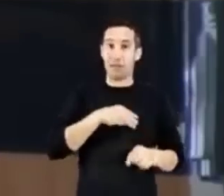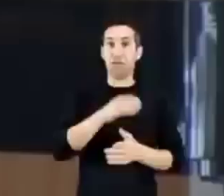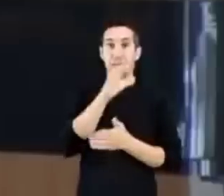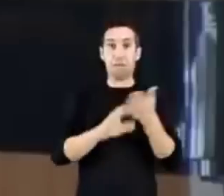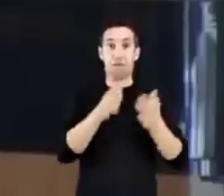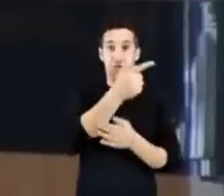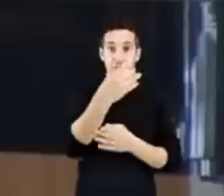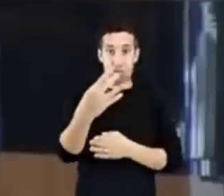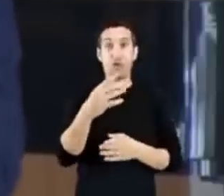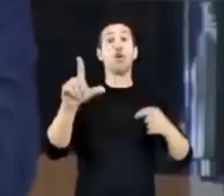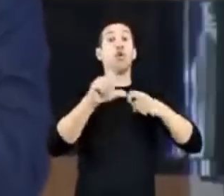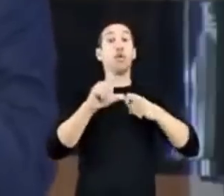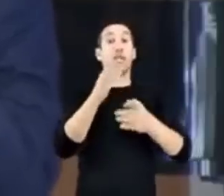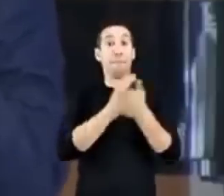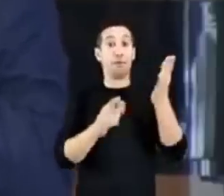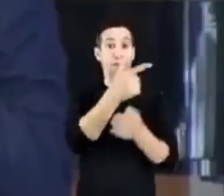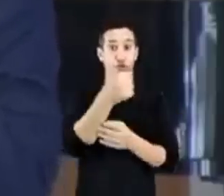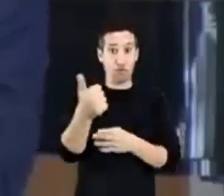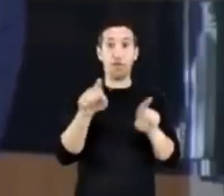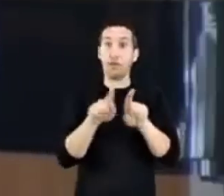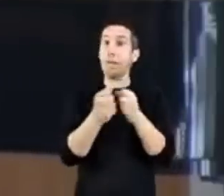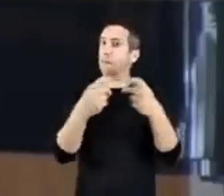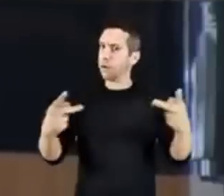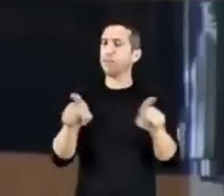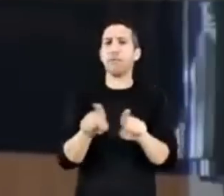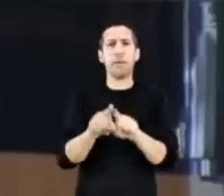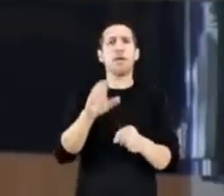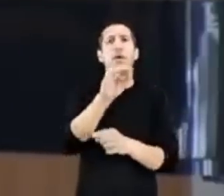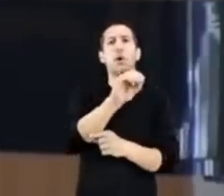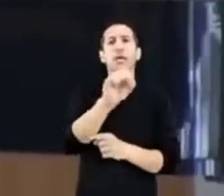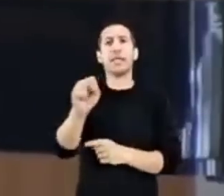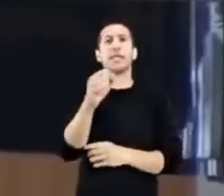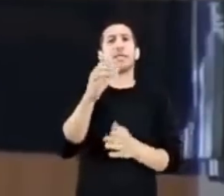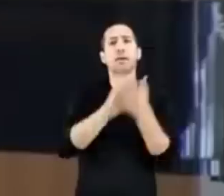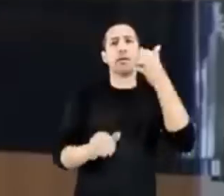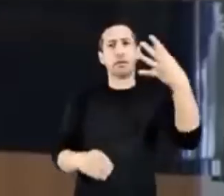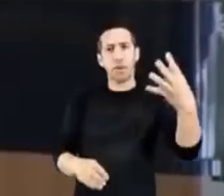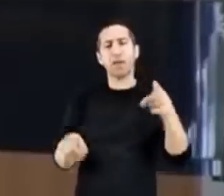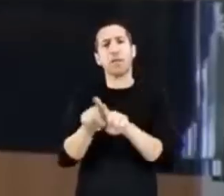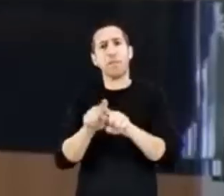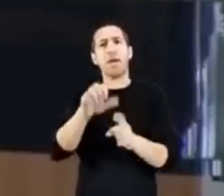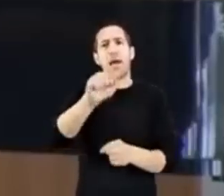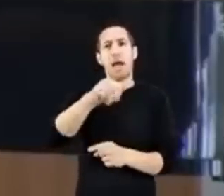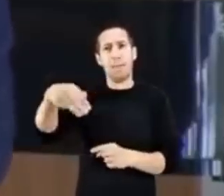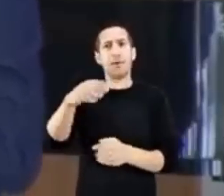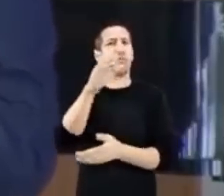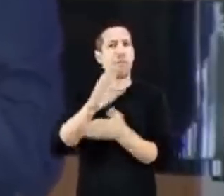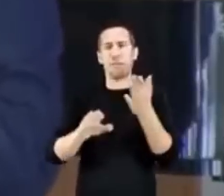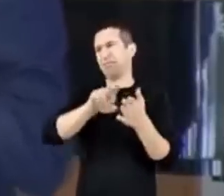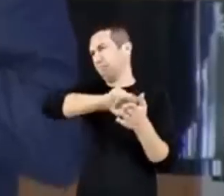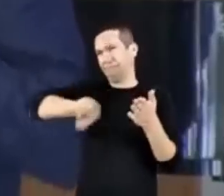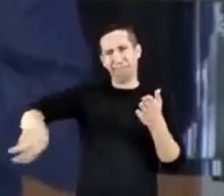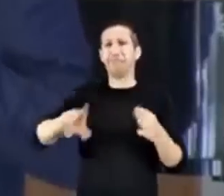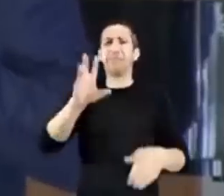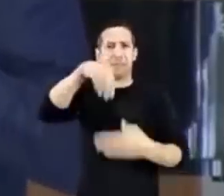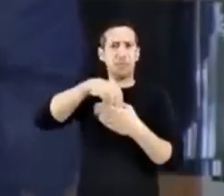Lucas 21 Alice está em Apocalipse a lista em Oséias 4 Alice está em Amós a lista está em vários outros capítulos da Bíblia